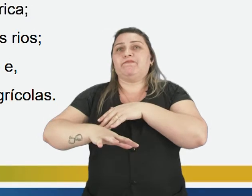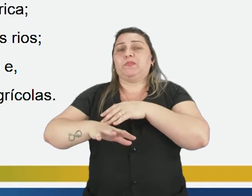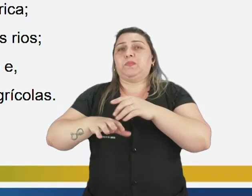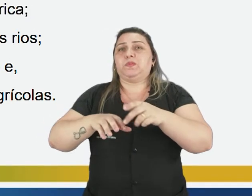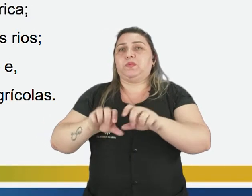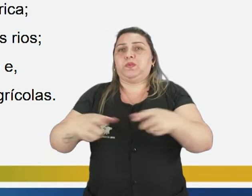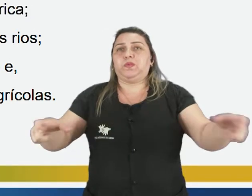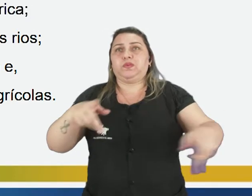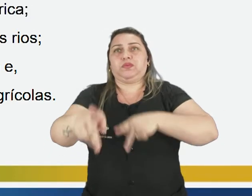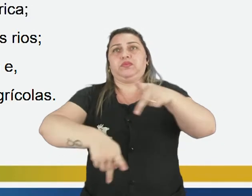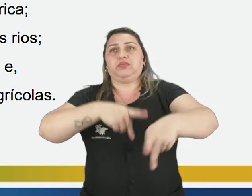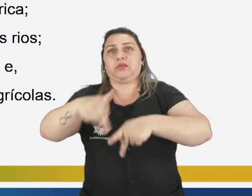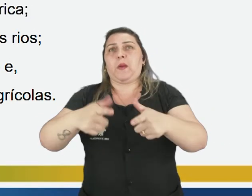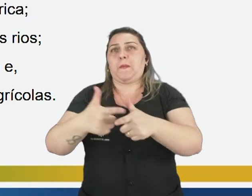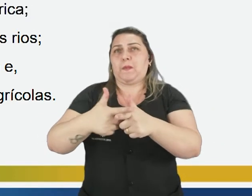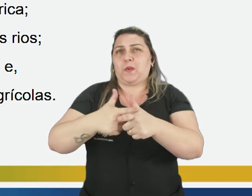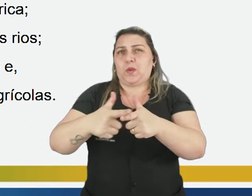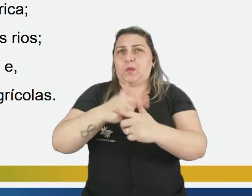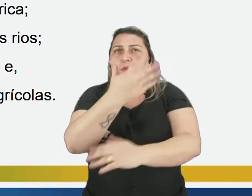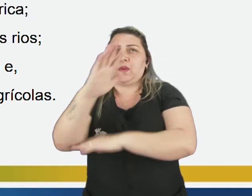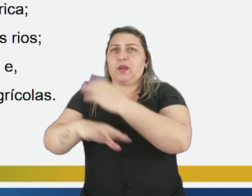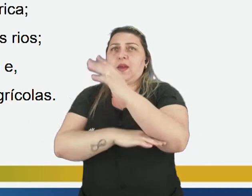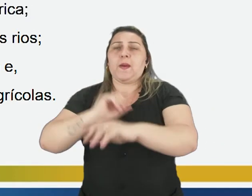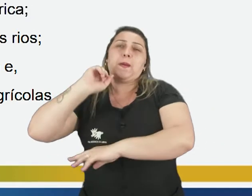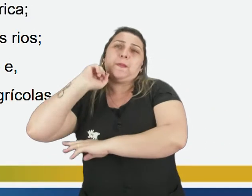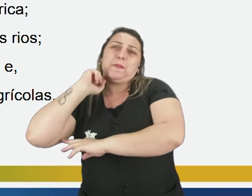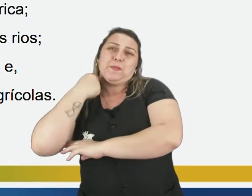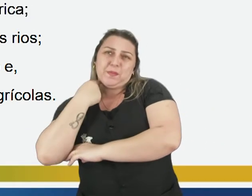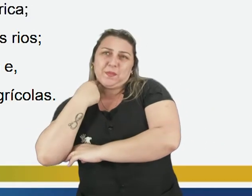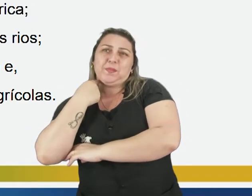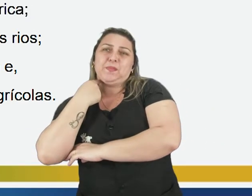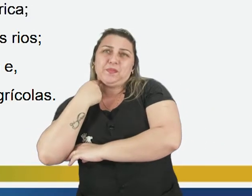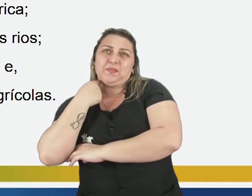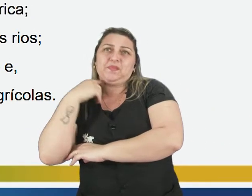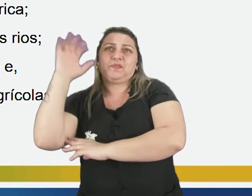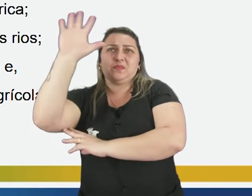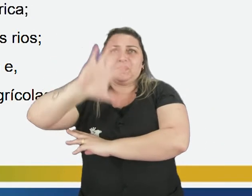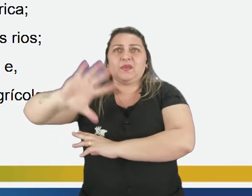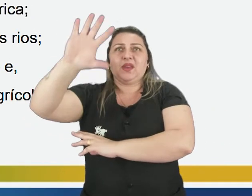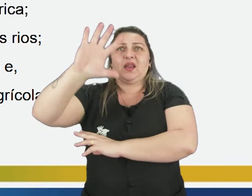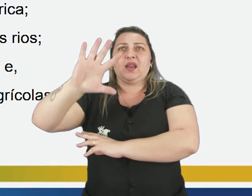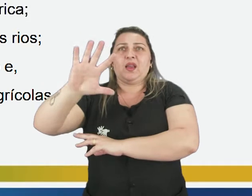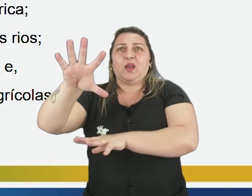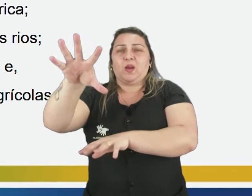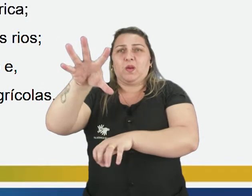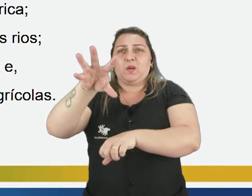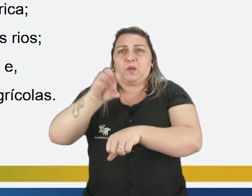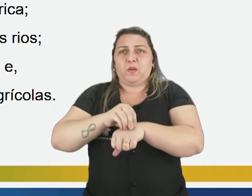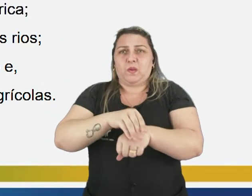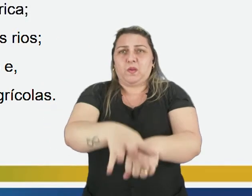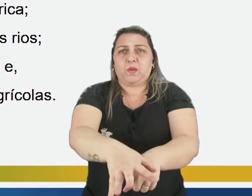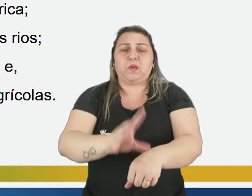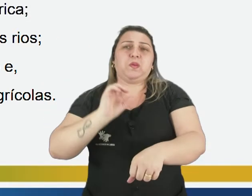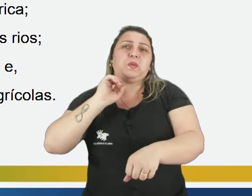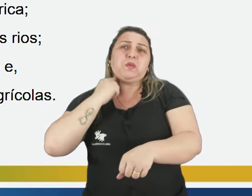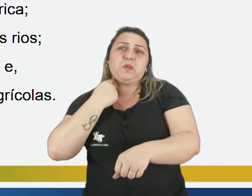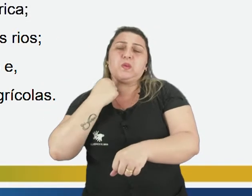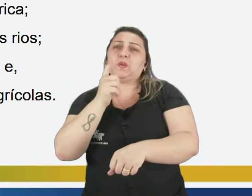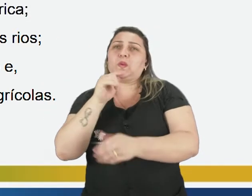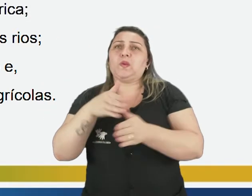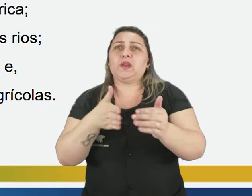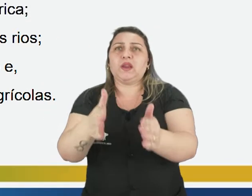densidade demográfica gera problemas ambientais como? Vamos lá. Poluição atmosférica, contaminação